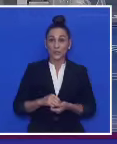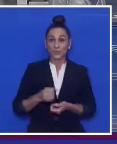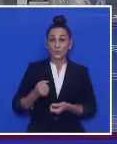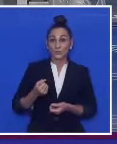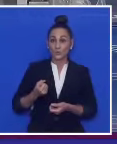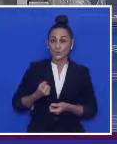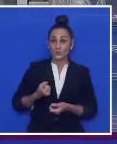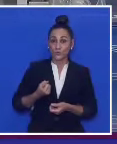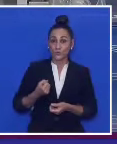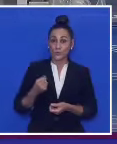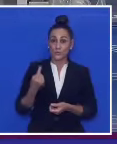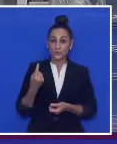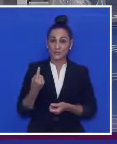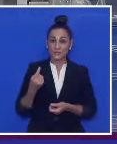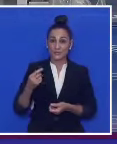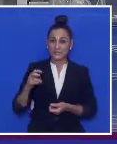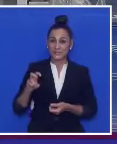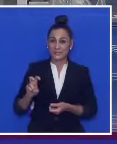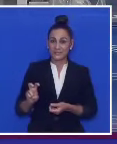15.